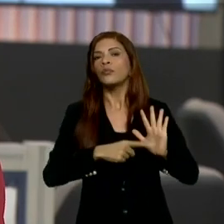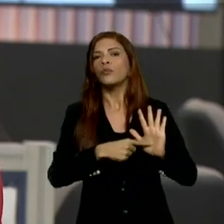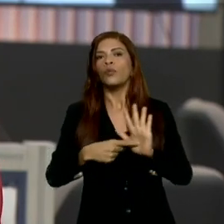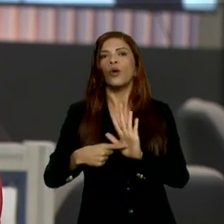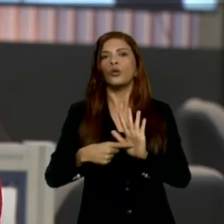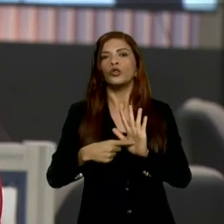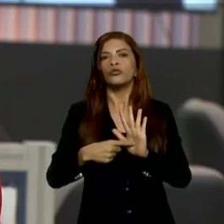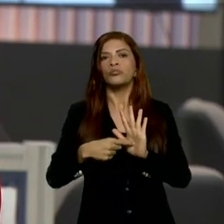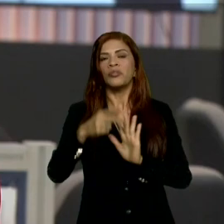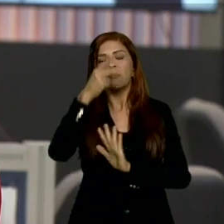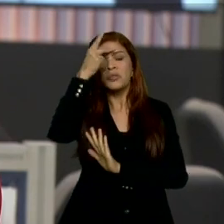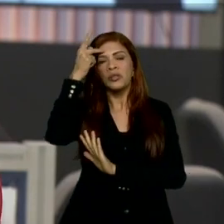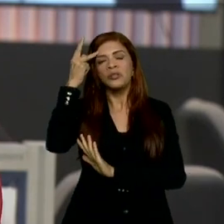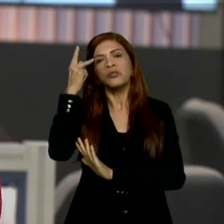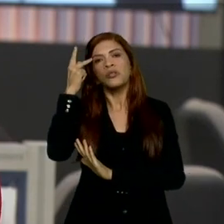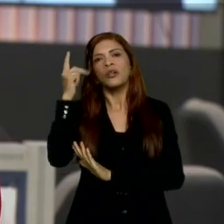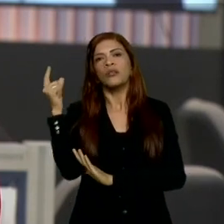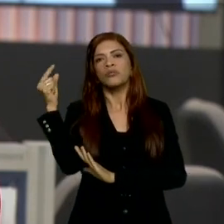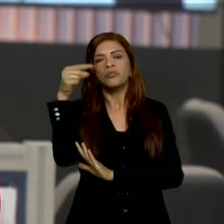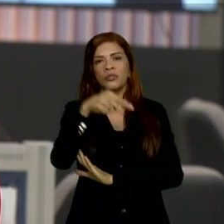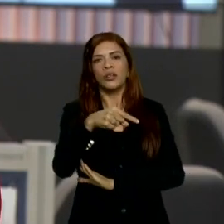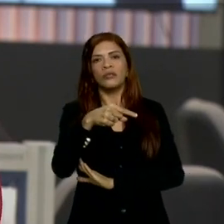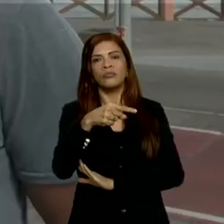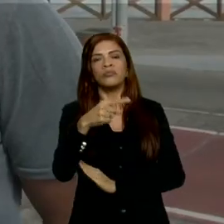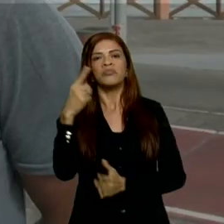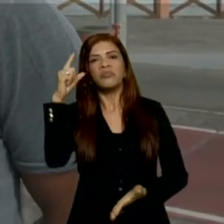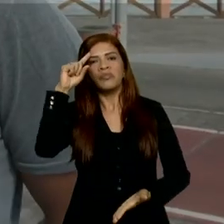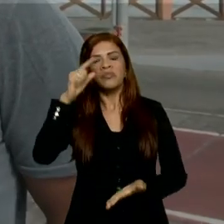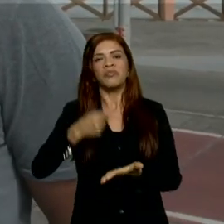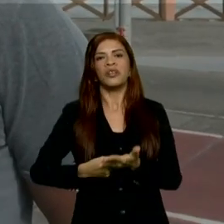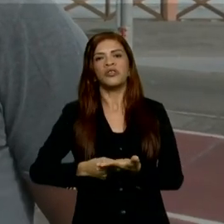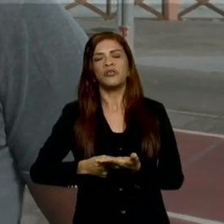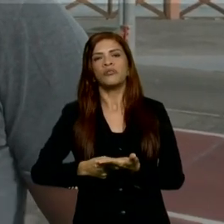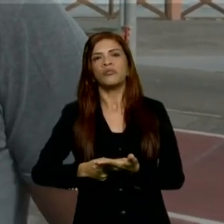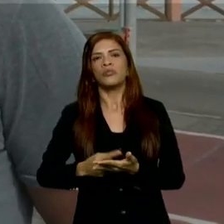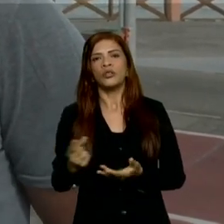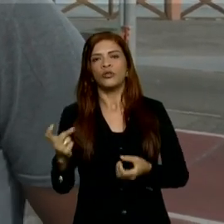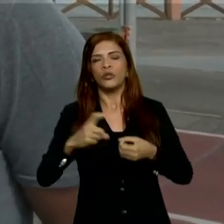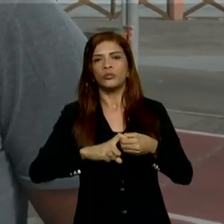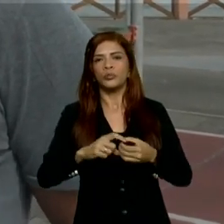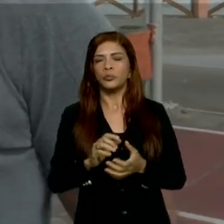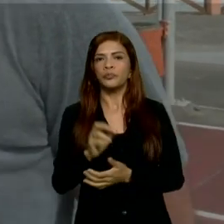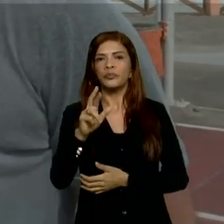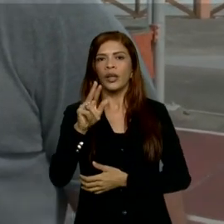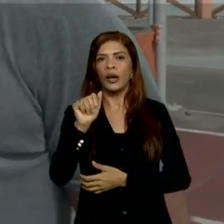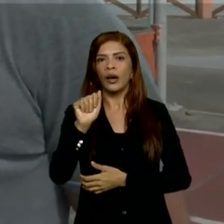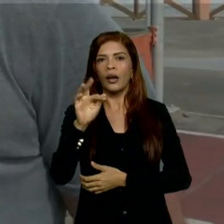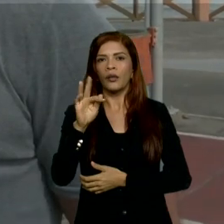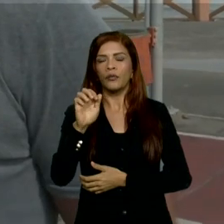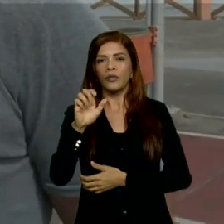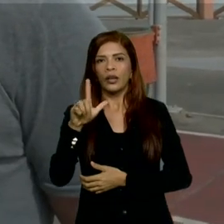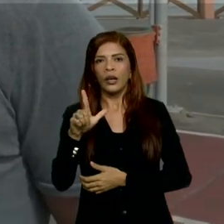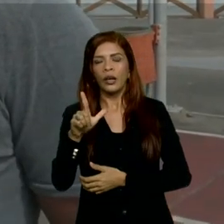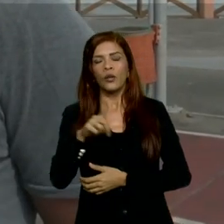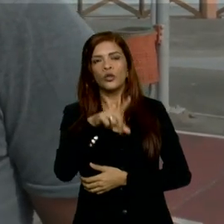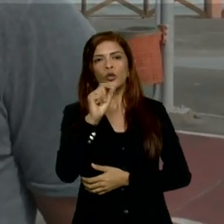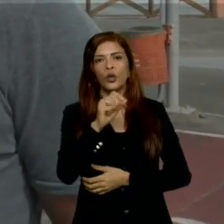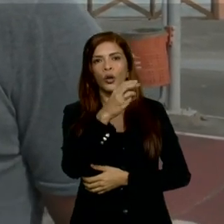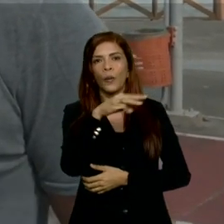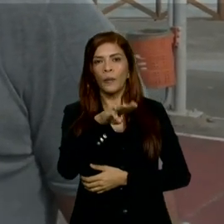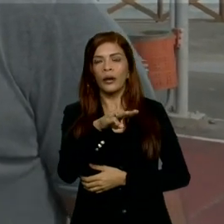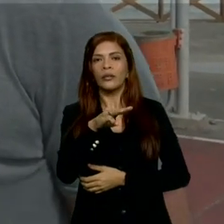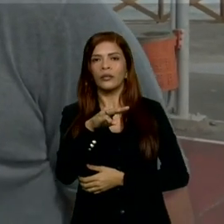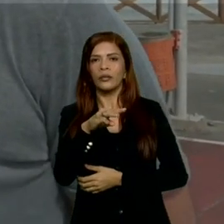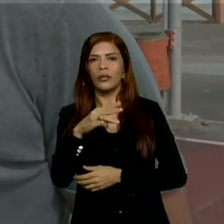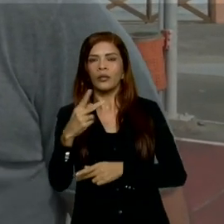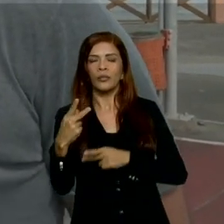veio já decidiu que vai voltar Rafael é paulista e escolheu Maranhão como destino da família nestas